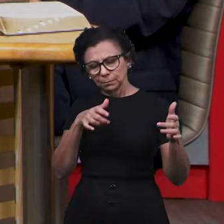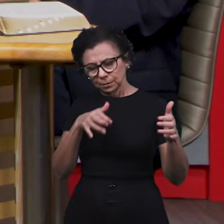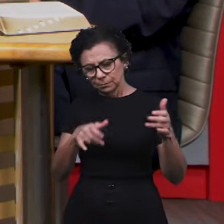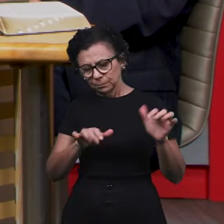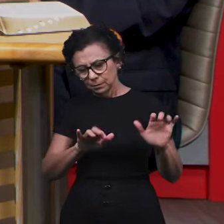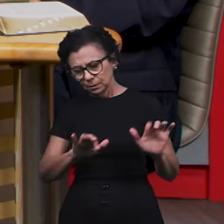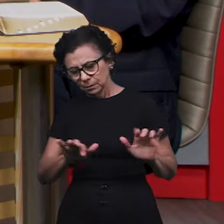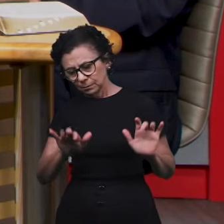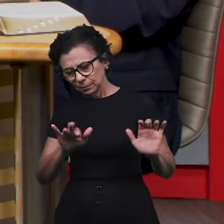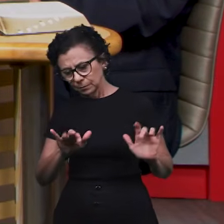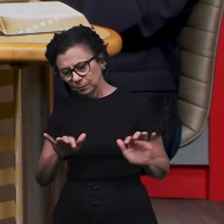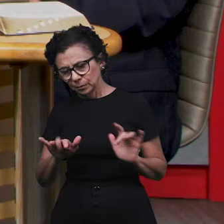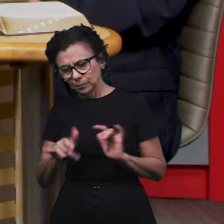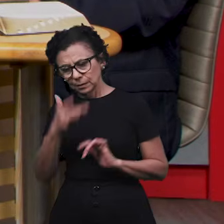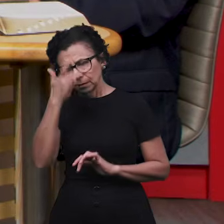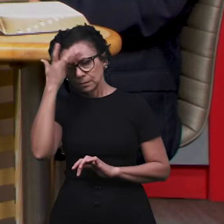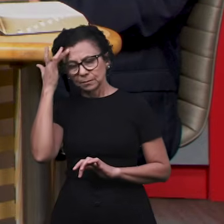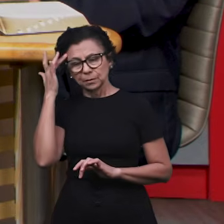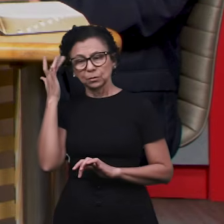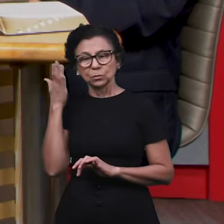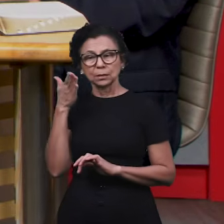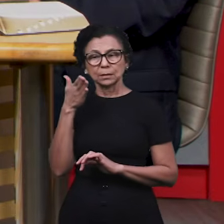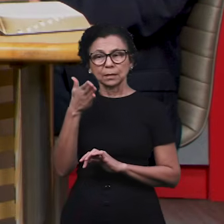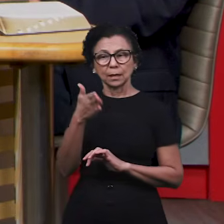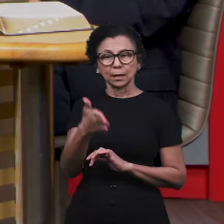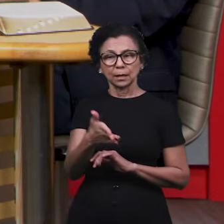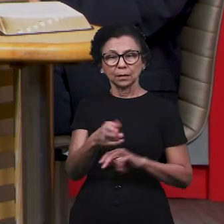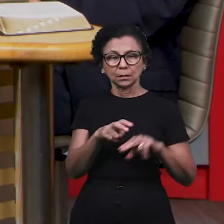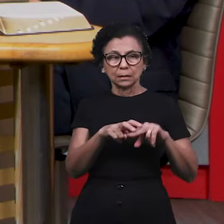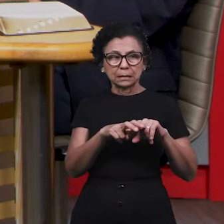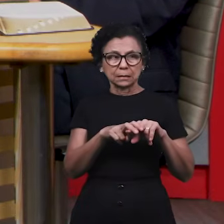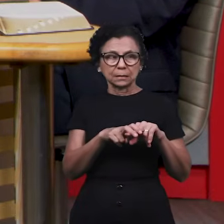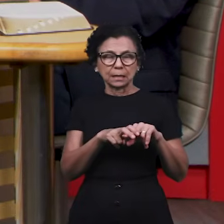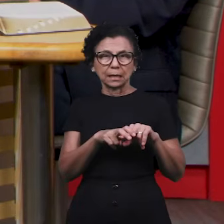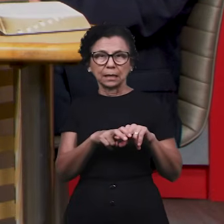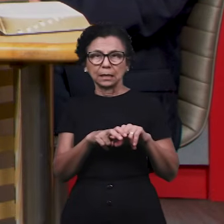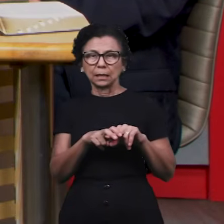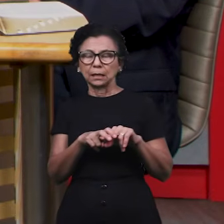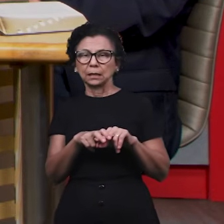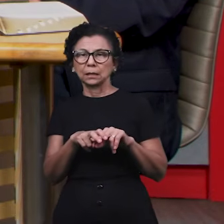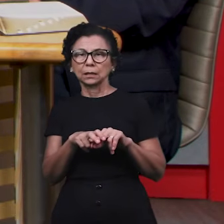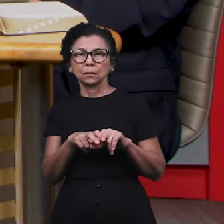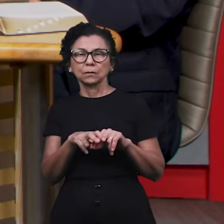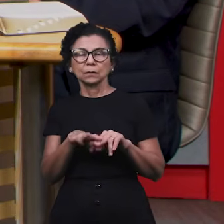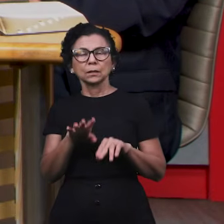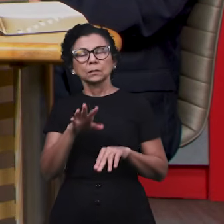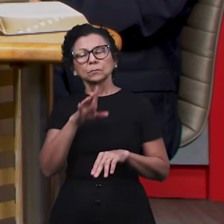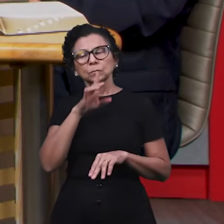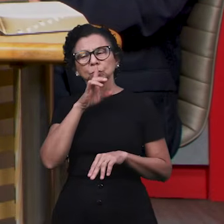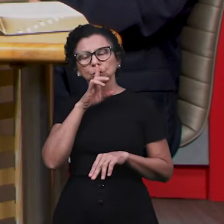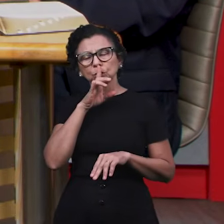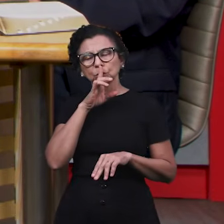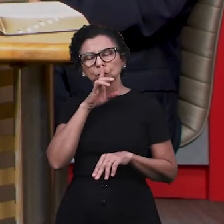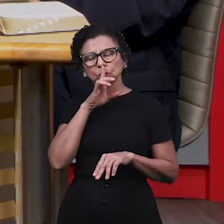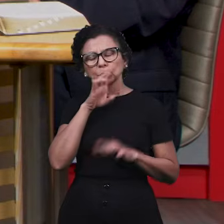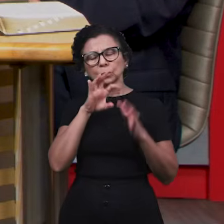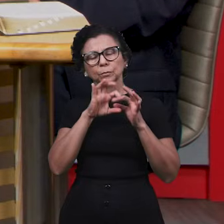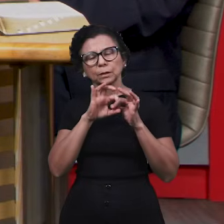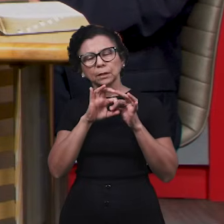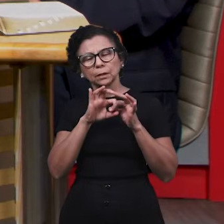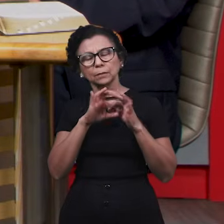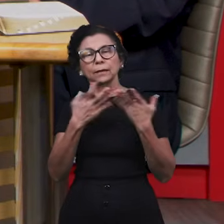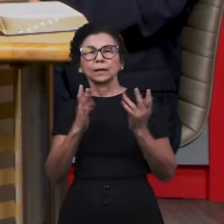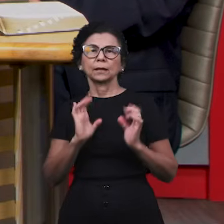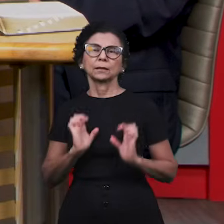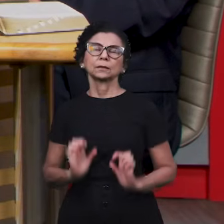percebem, eles já sentam, procuram não ficar conversando, a importância, isso é ético. Irmãos